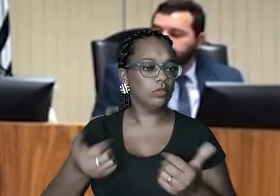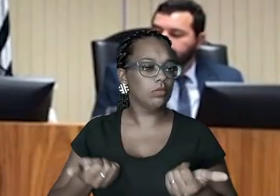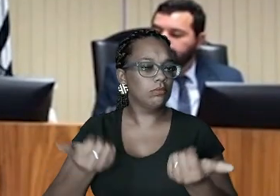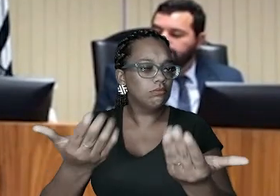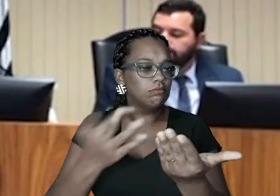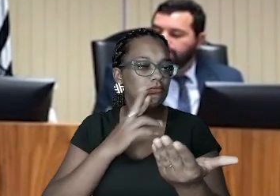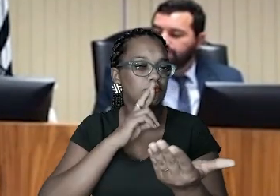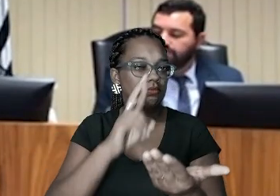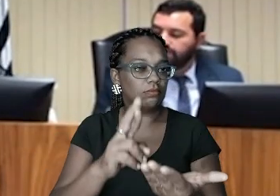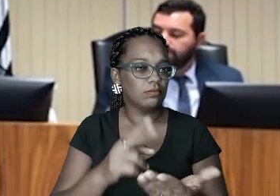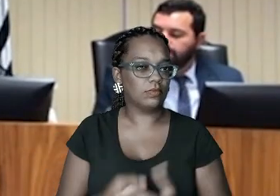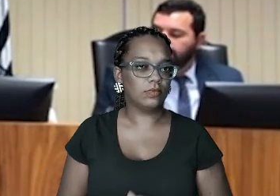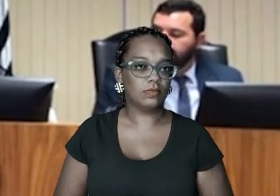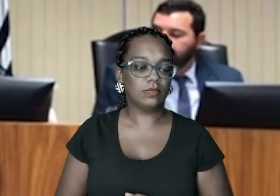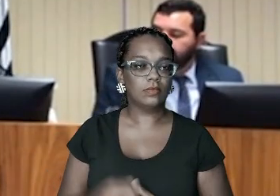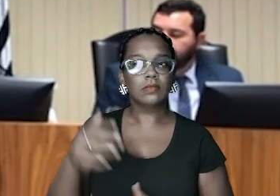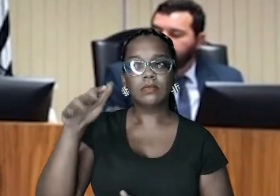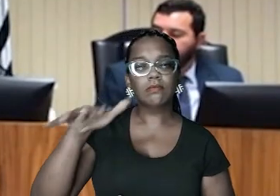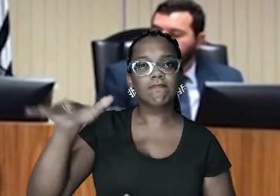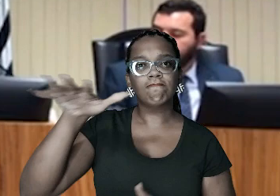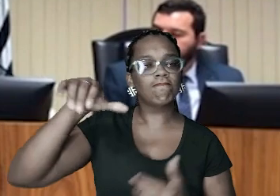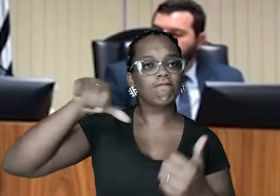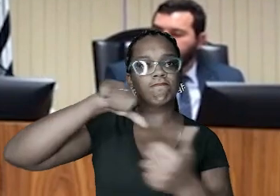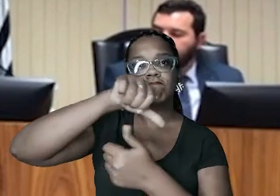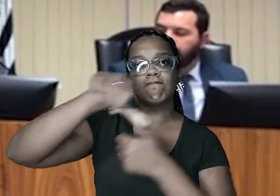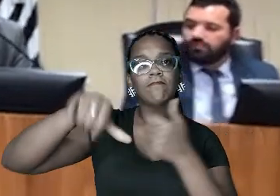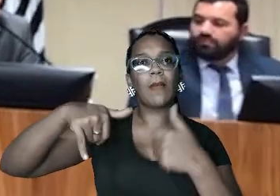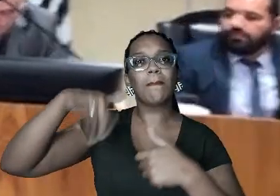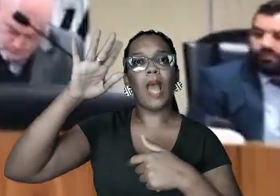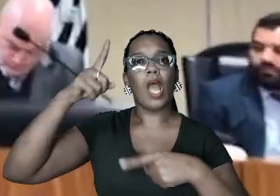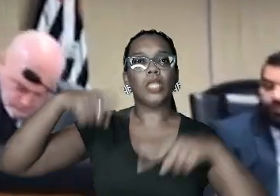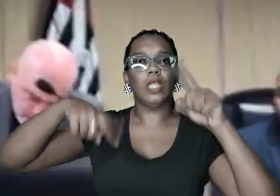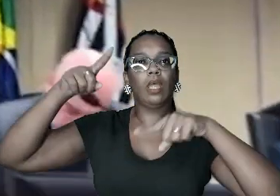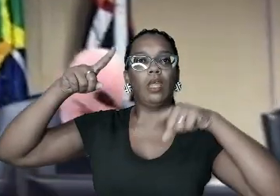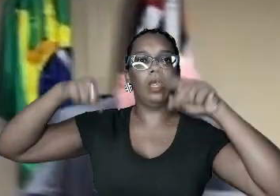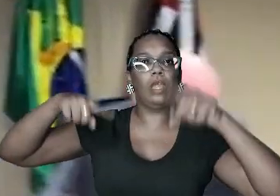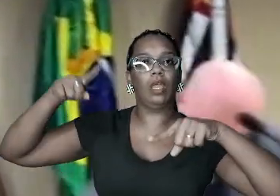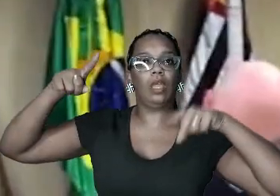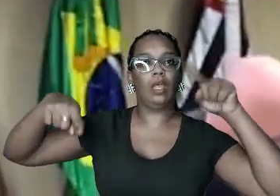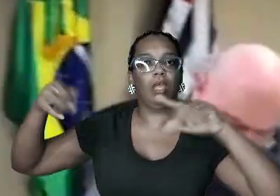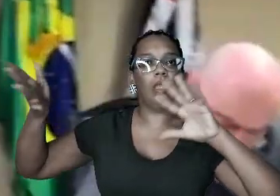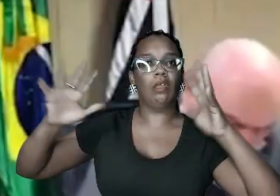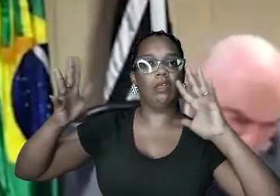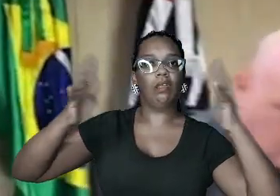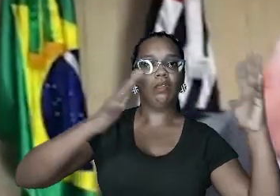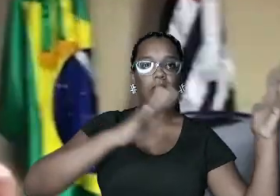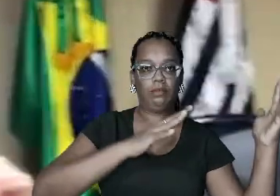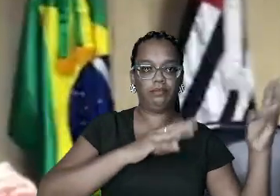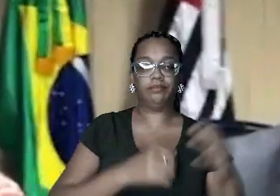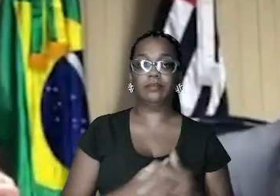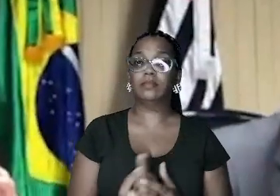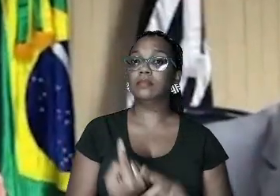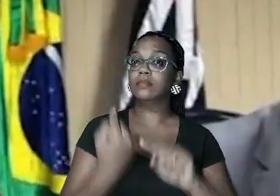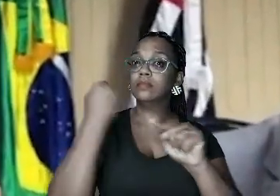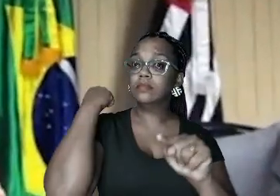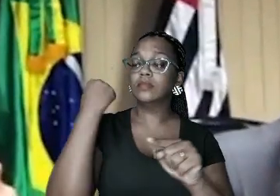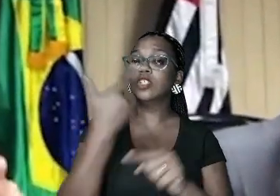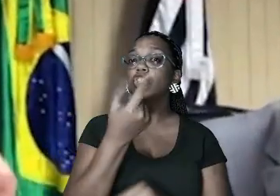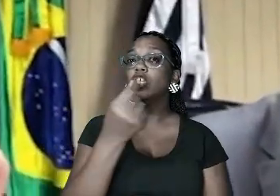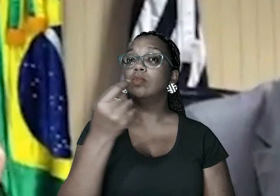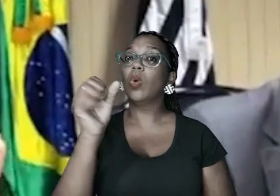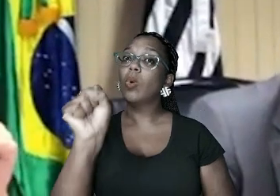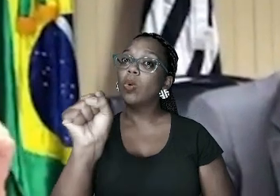mercados isso eu tenho um último efeito que eu gostaria de referir o mercado se tornaram mais voláteis